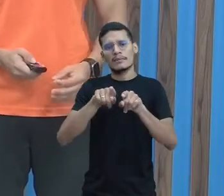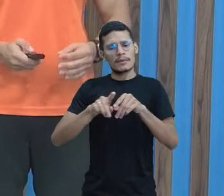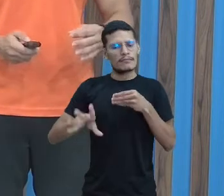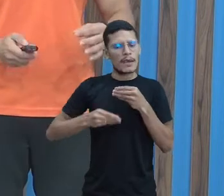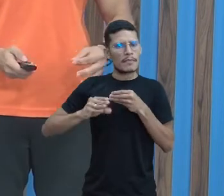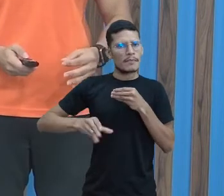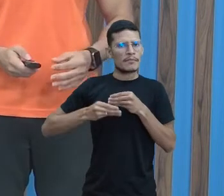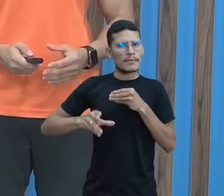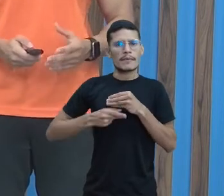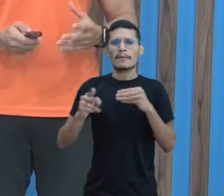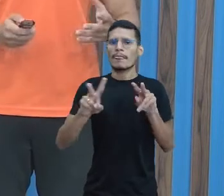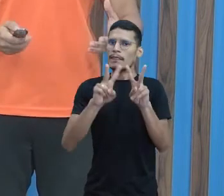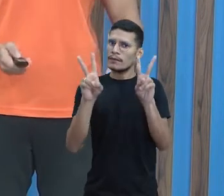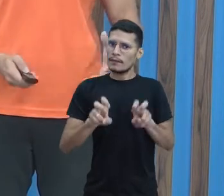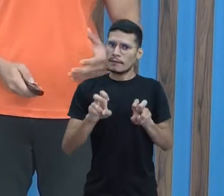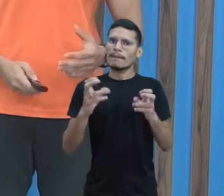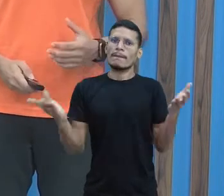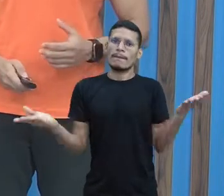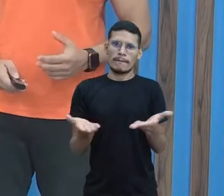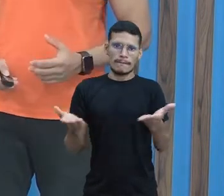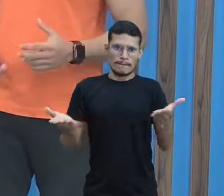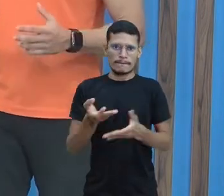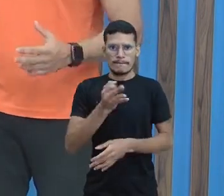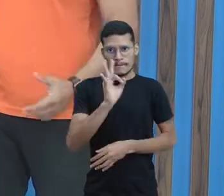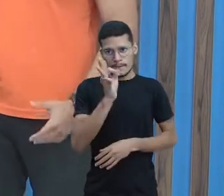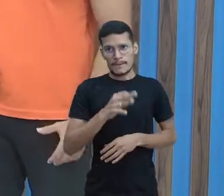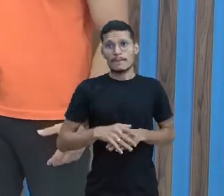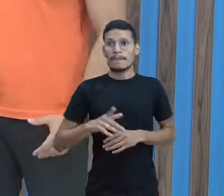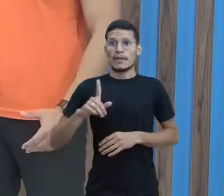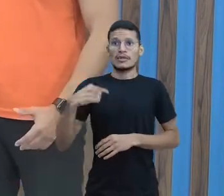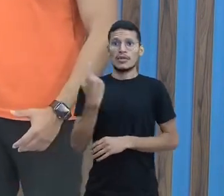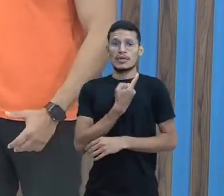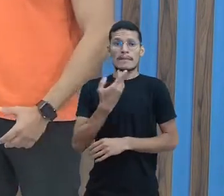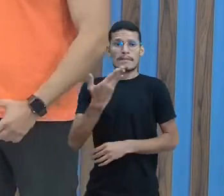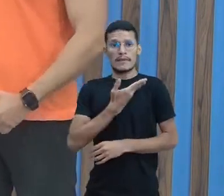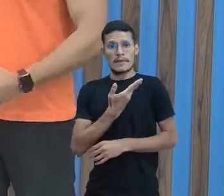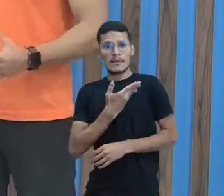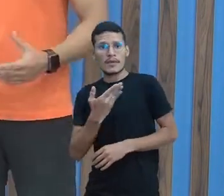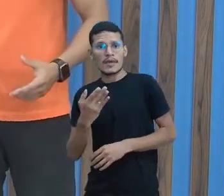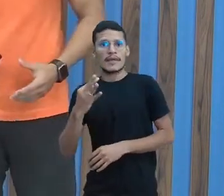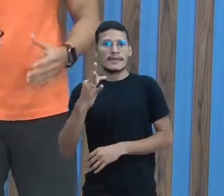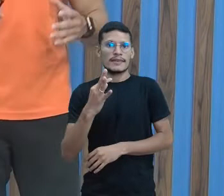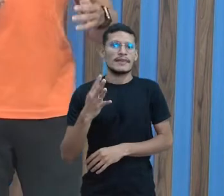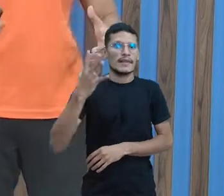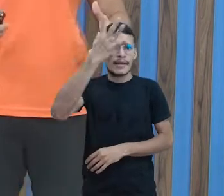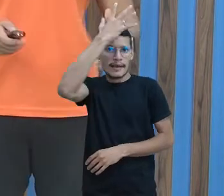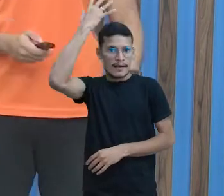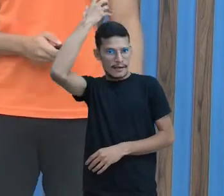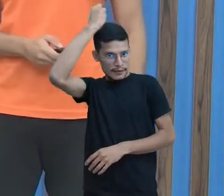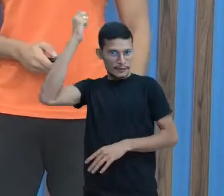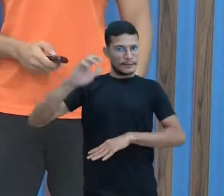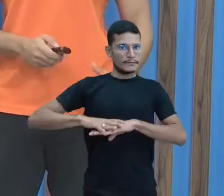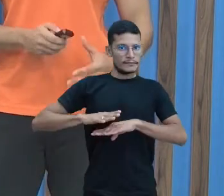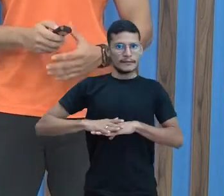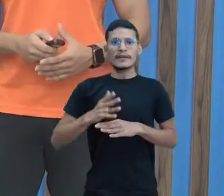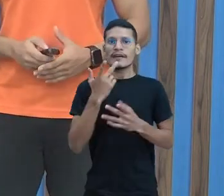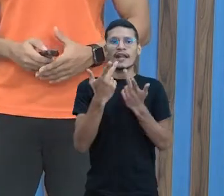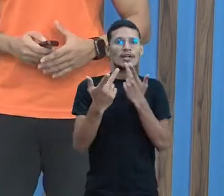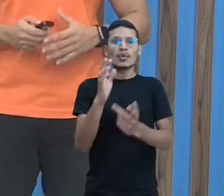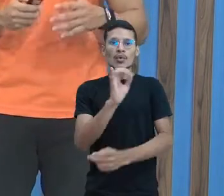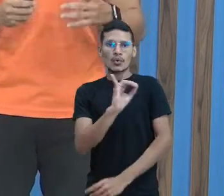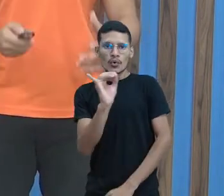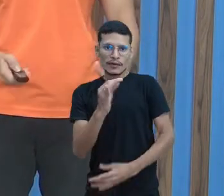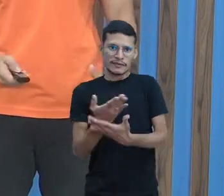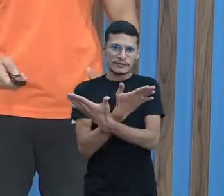colocações referente ao tema, certo? Nosso amigo Tiago já está aqui dando um olá para você, para que a gente